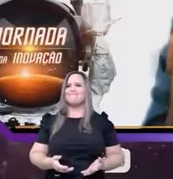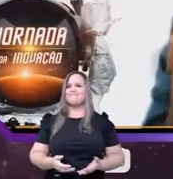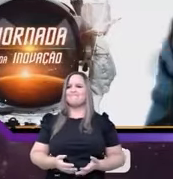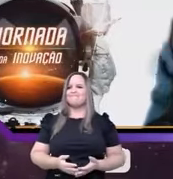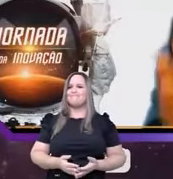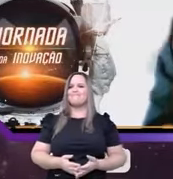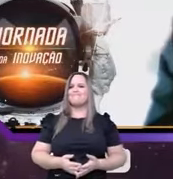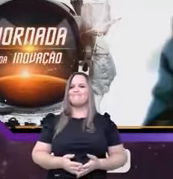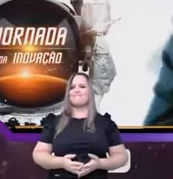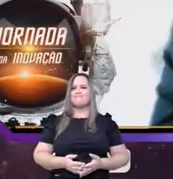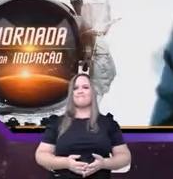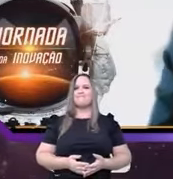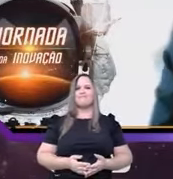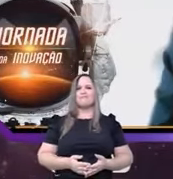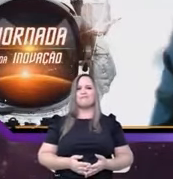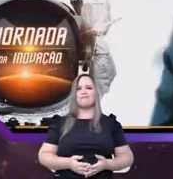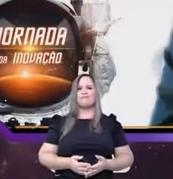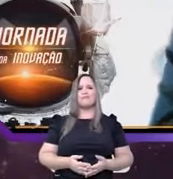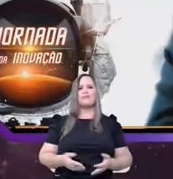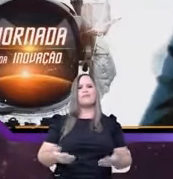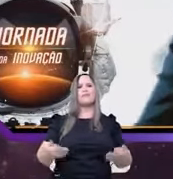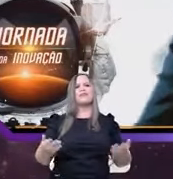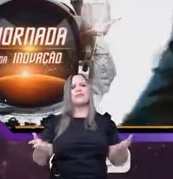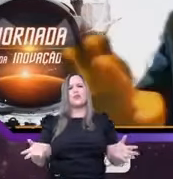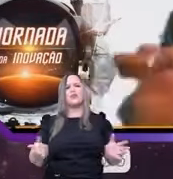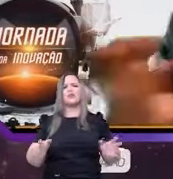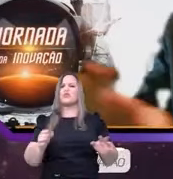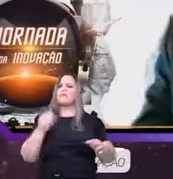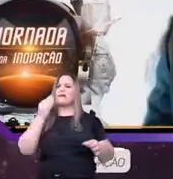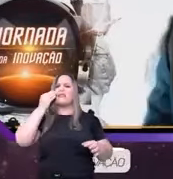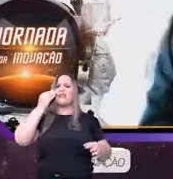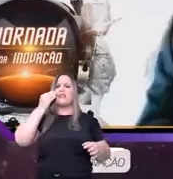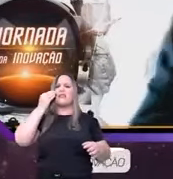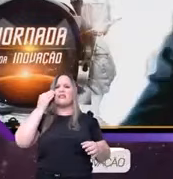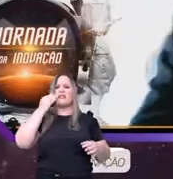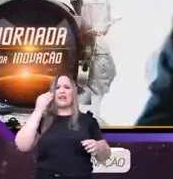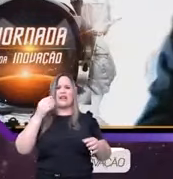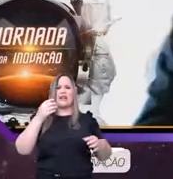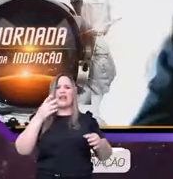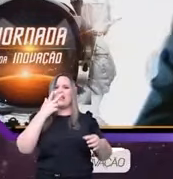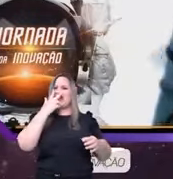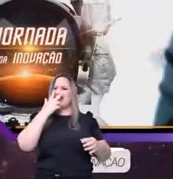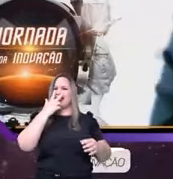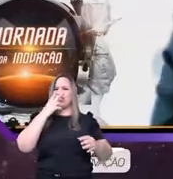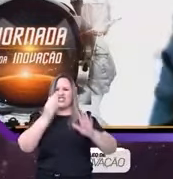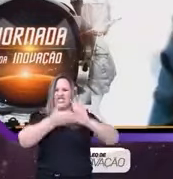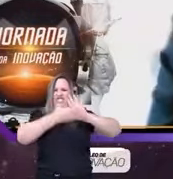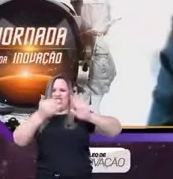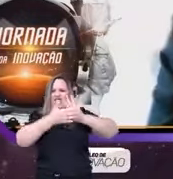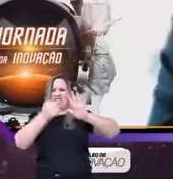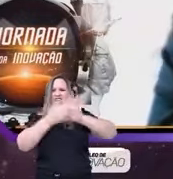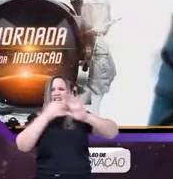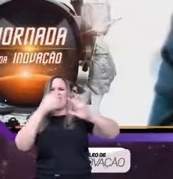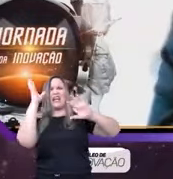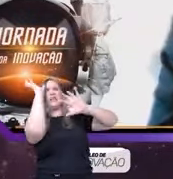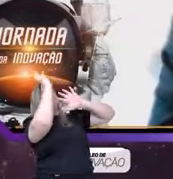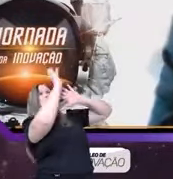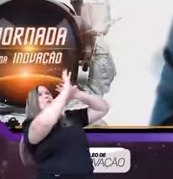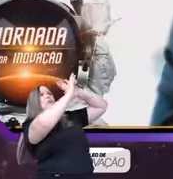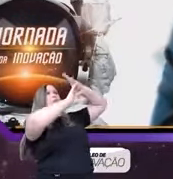Só para tentar a gente, então tirar a espuma de cima dessa história toda, a gente está